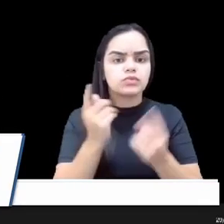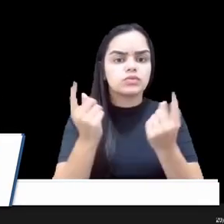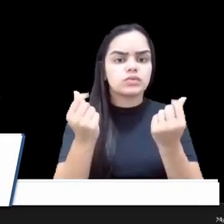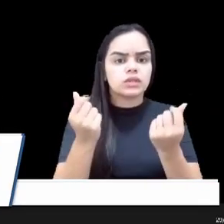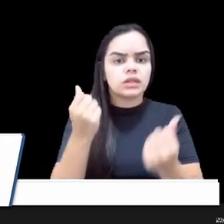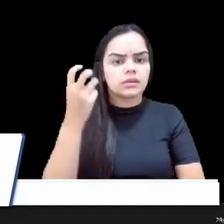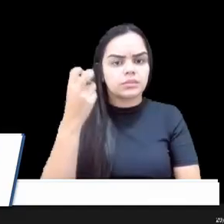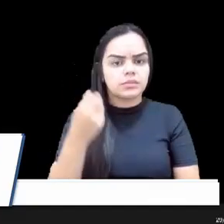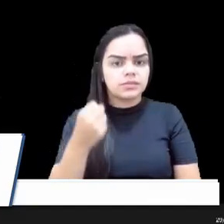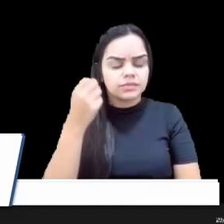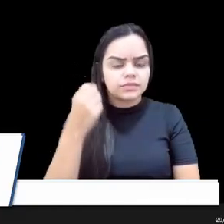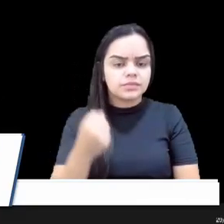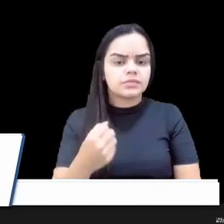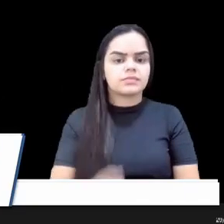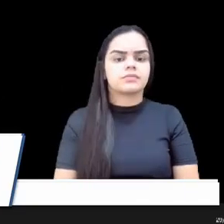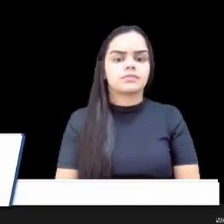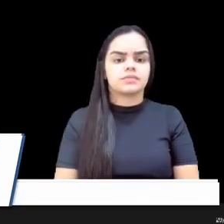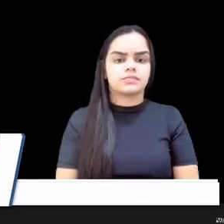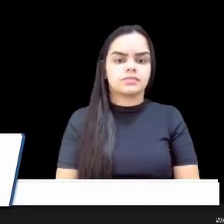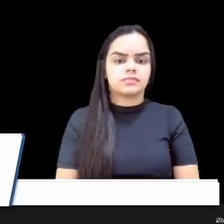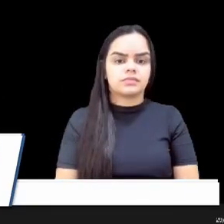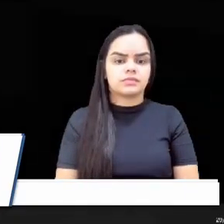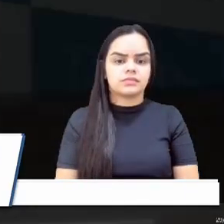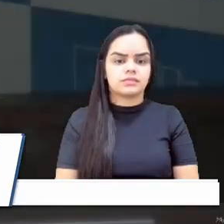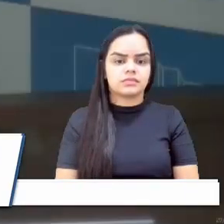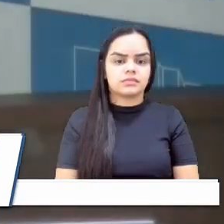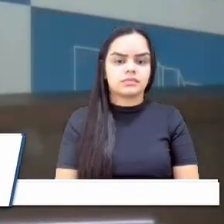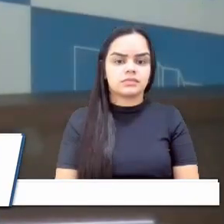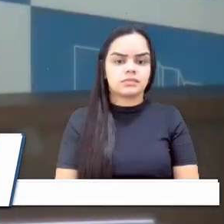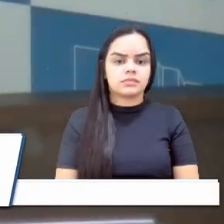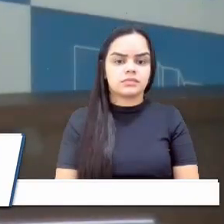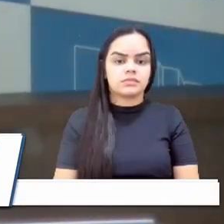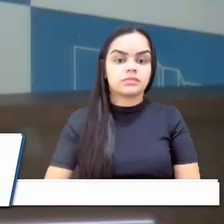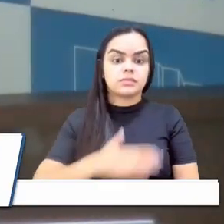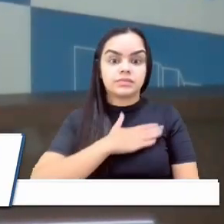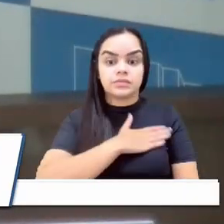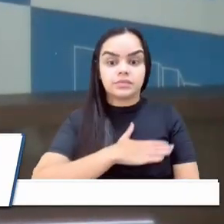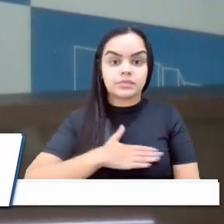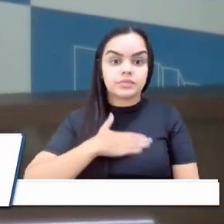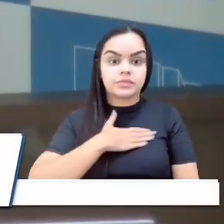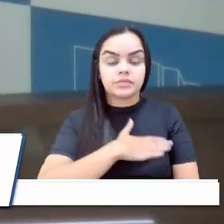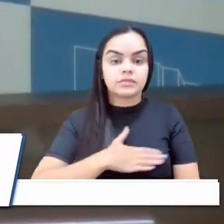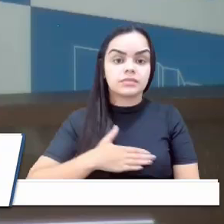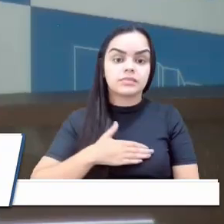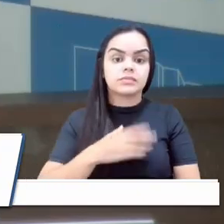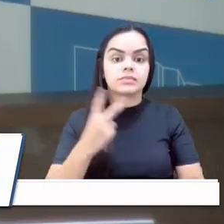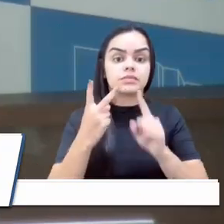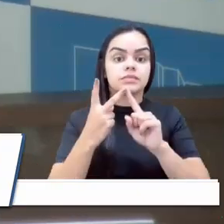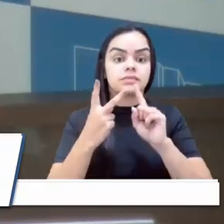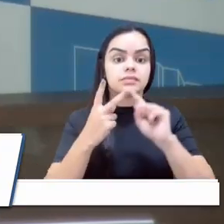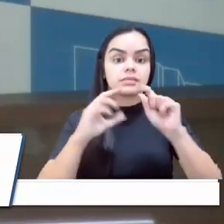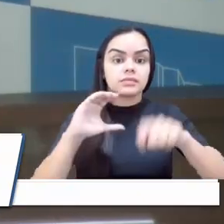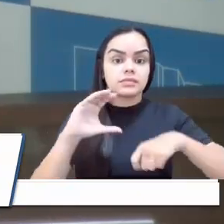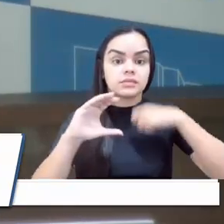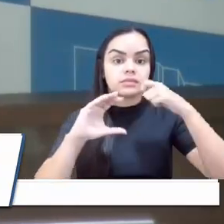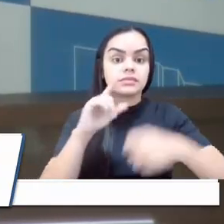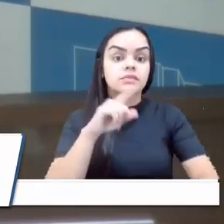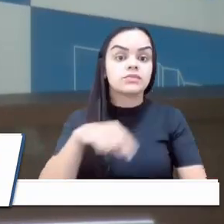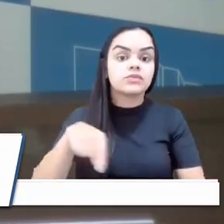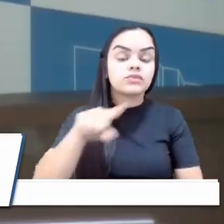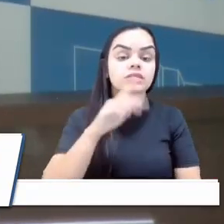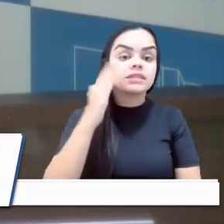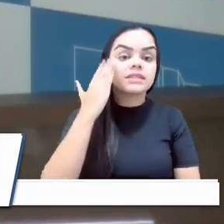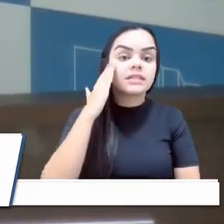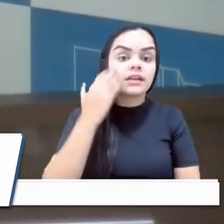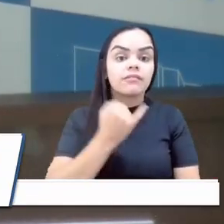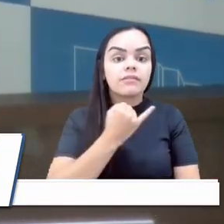cima, tamo junto. Eu gostaria que passasse o segundo vídeo, só para vocês entenderem que muitas